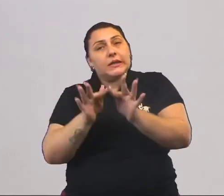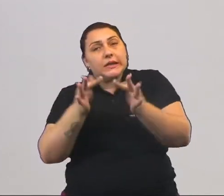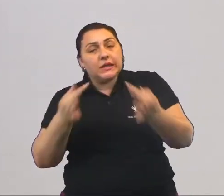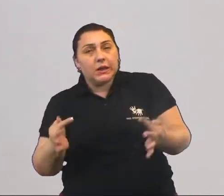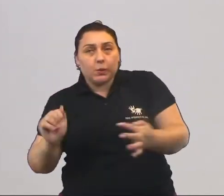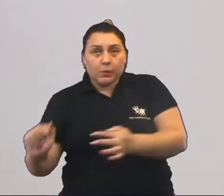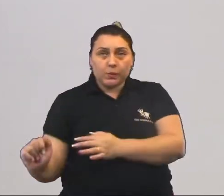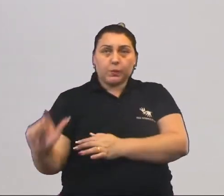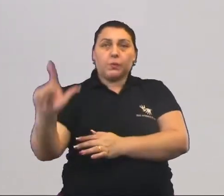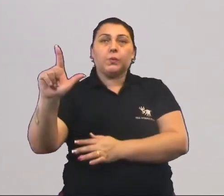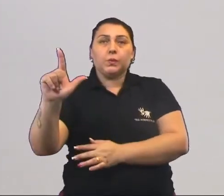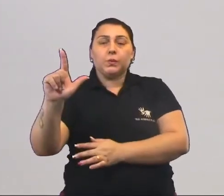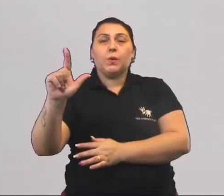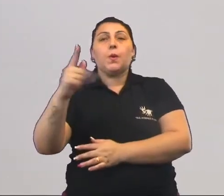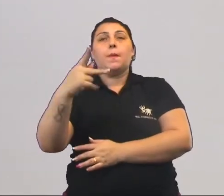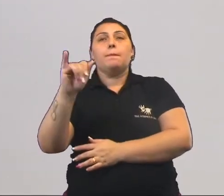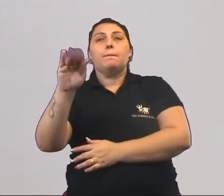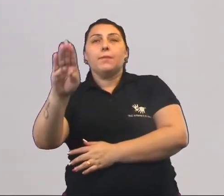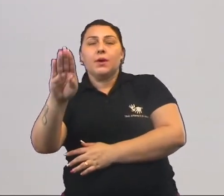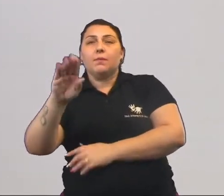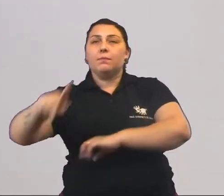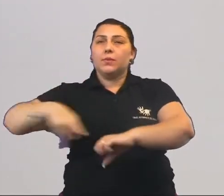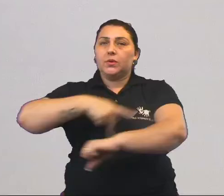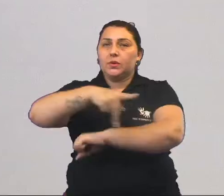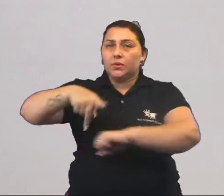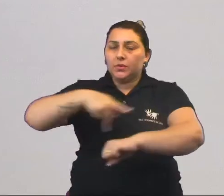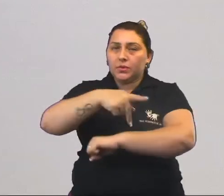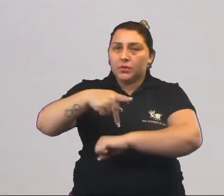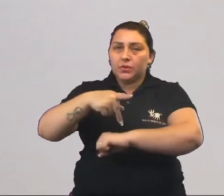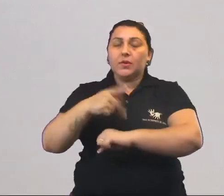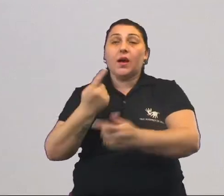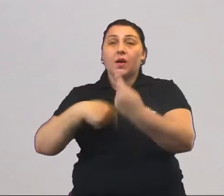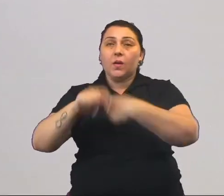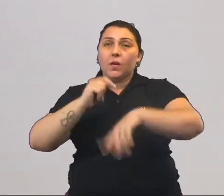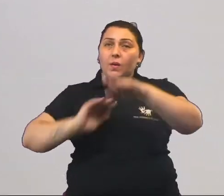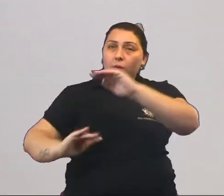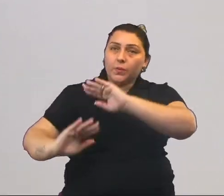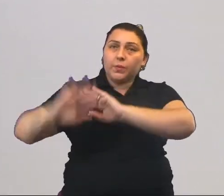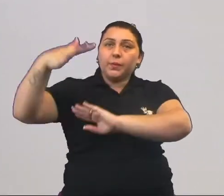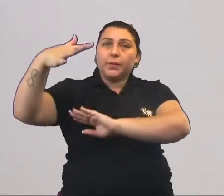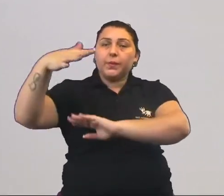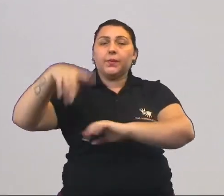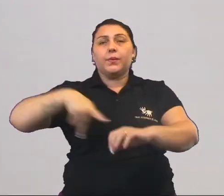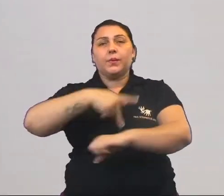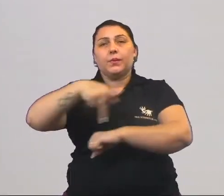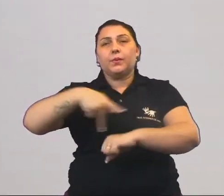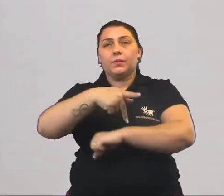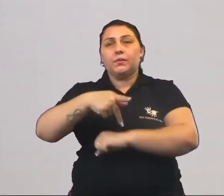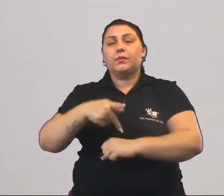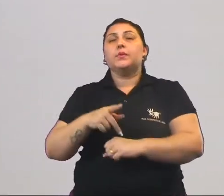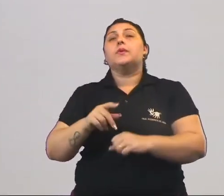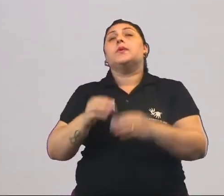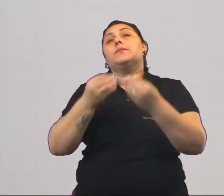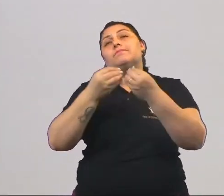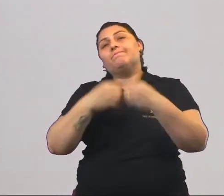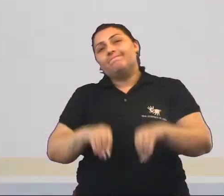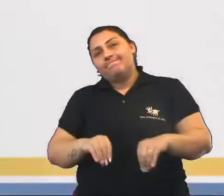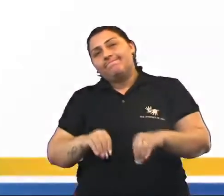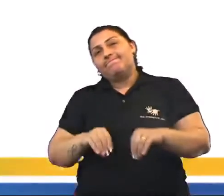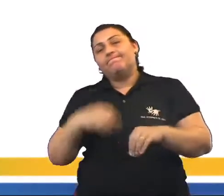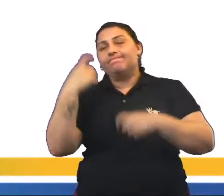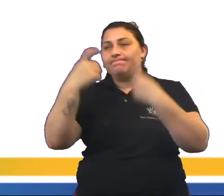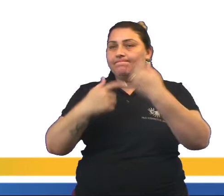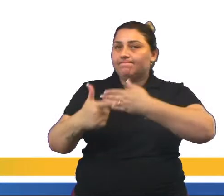no fator econômico, aumentar o PIB do país, aumentar a economia daquele país. Então, o meio ambiente fica mais que no papel